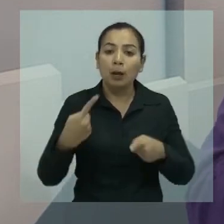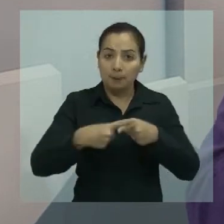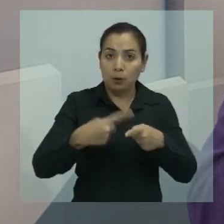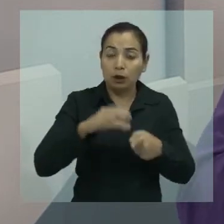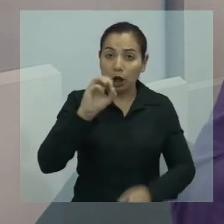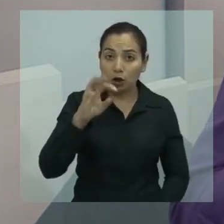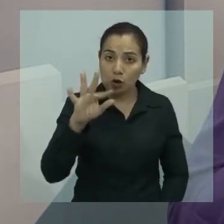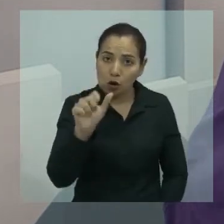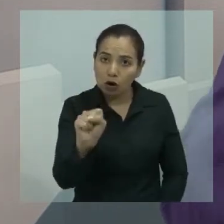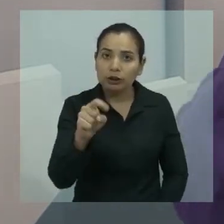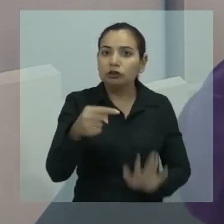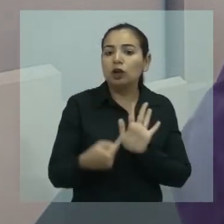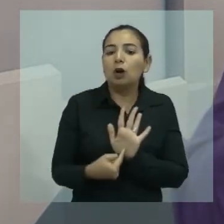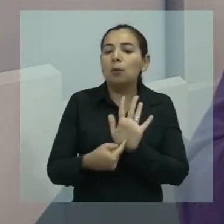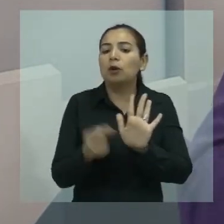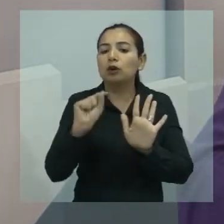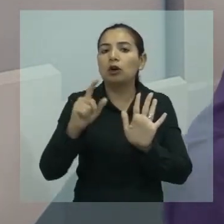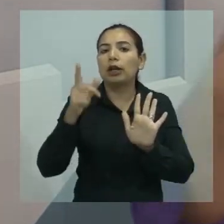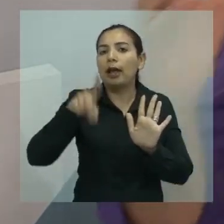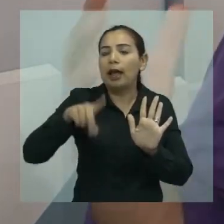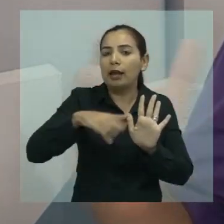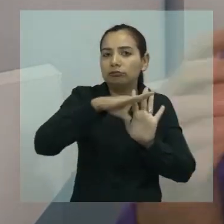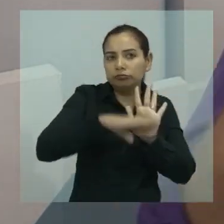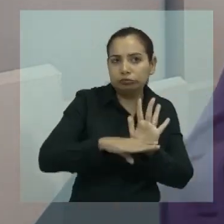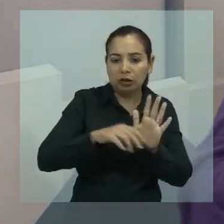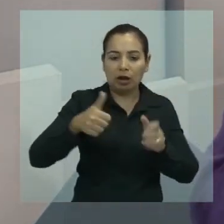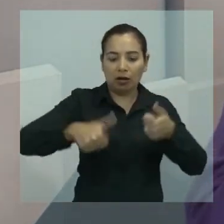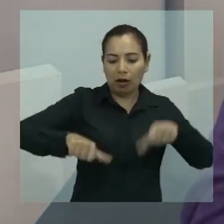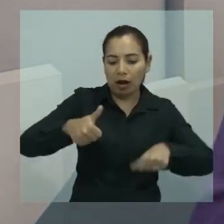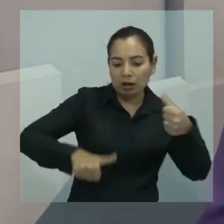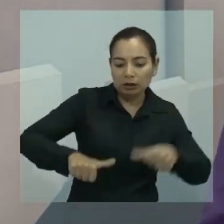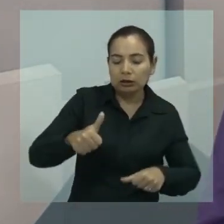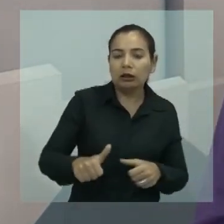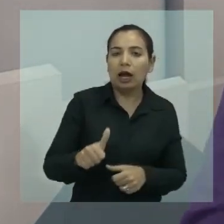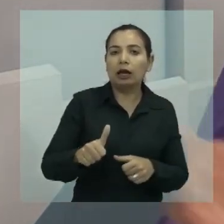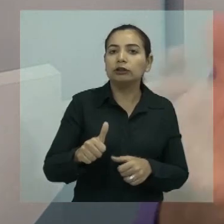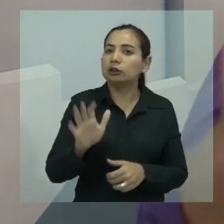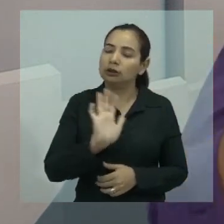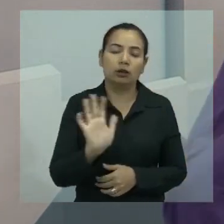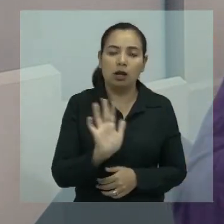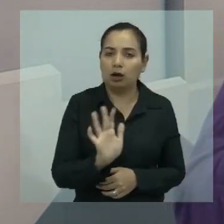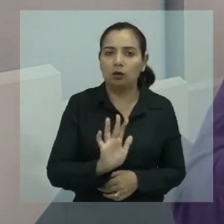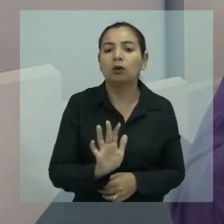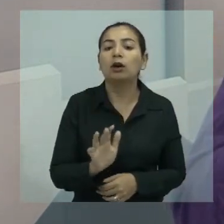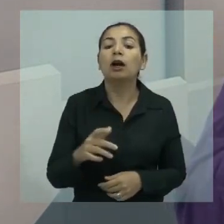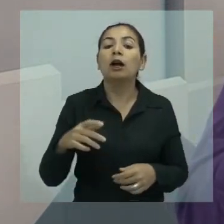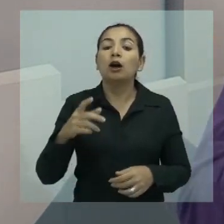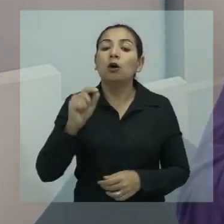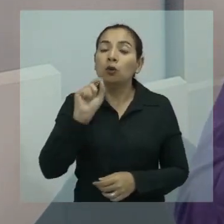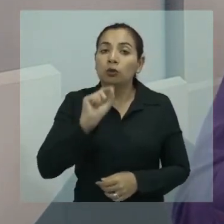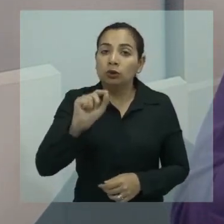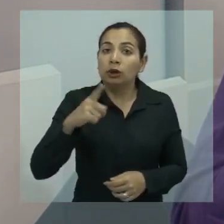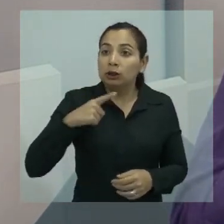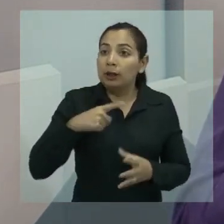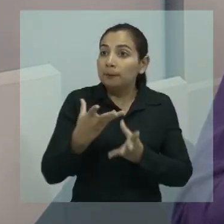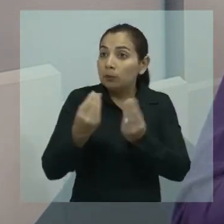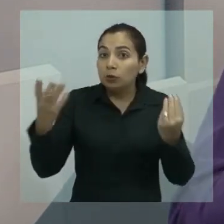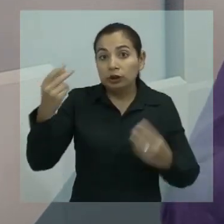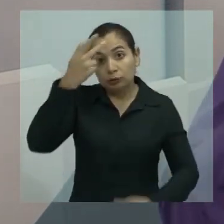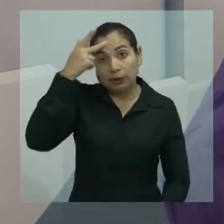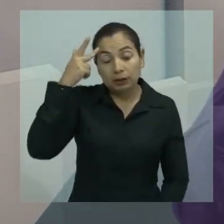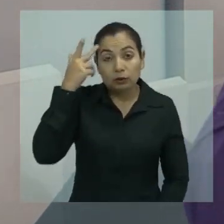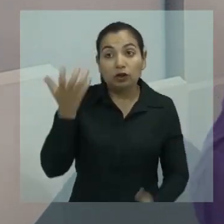elevada, né, para poder acessar, porque também, e assim um dado importante, as cotas não vêm demonstrando que há redução na qualidade